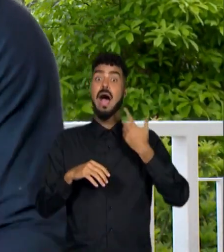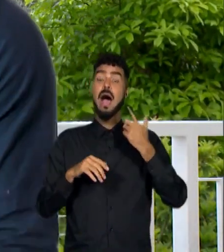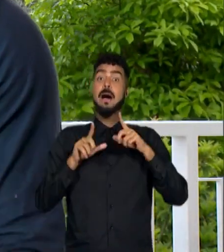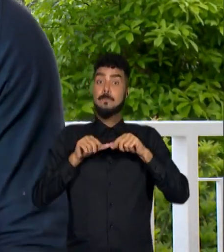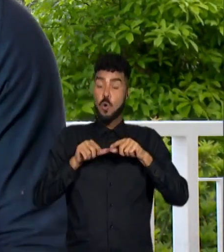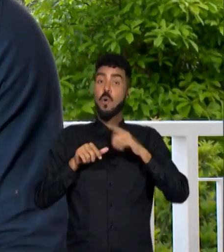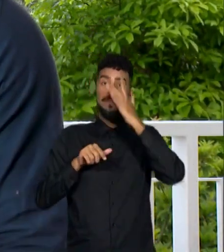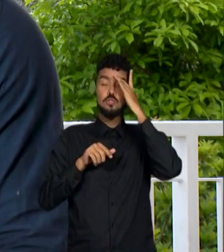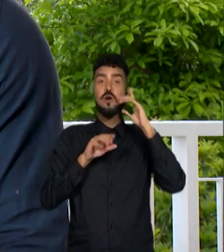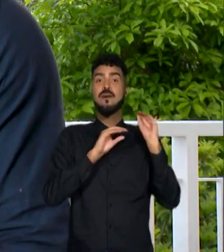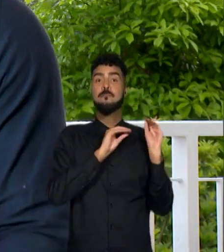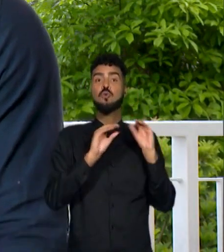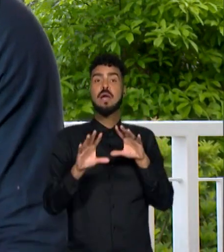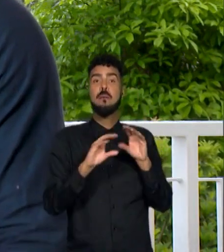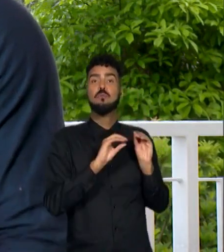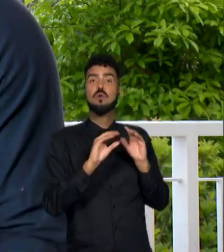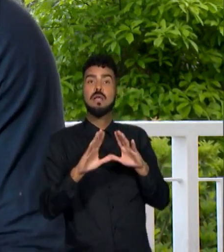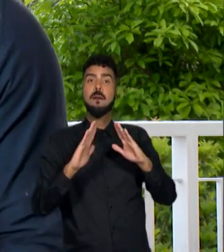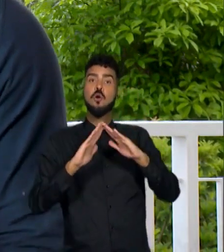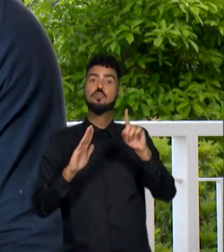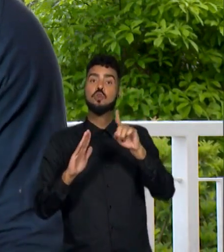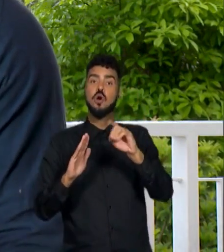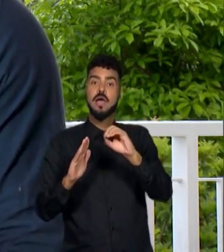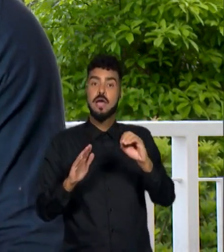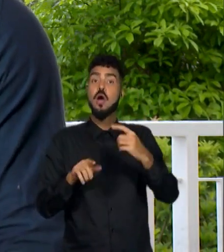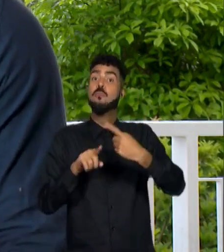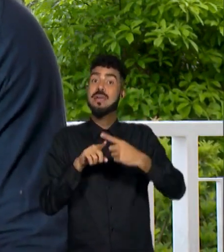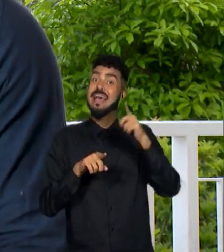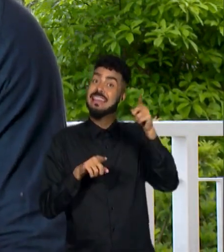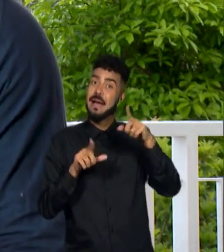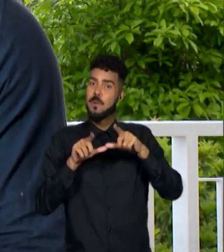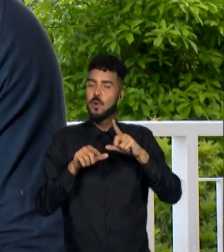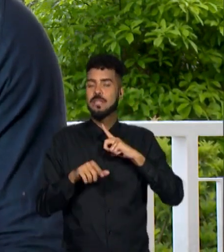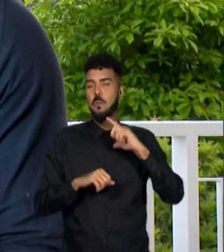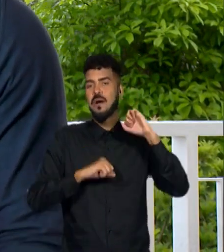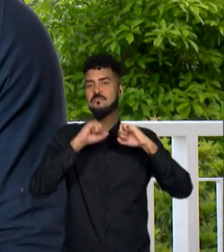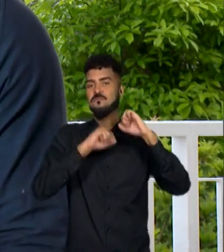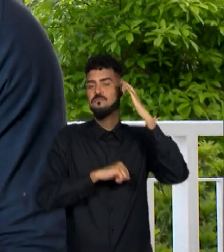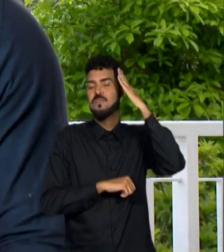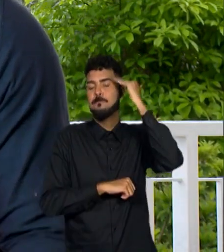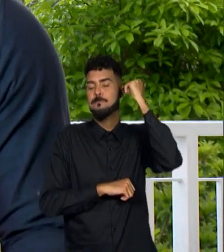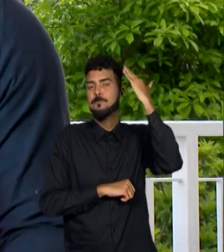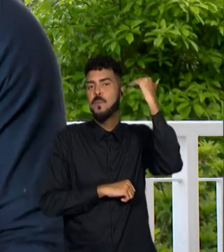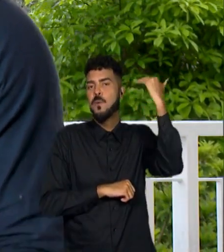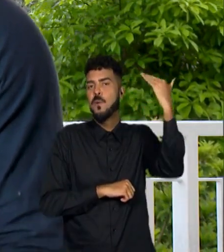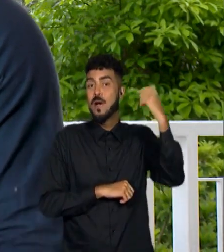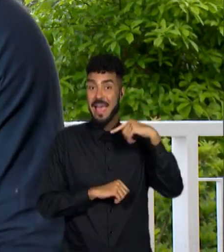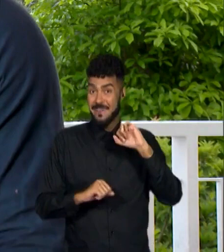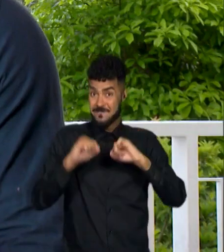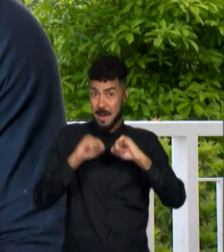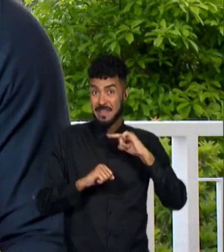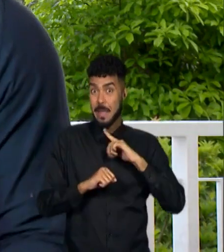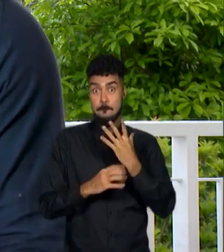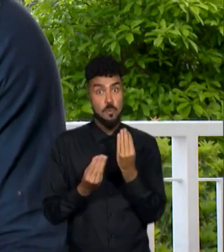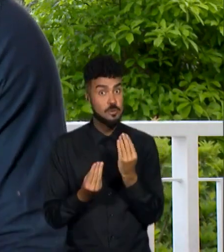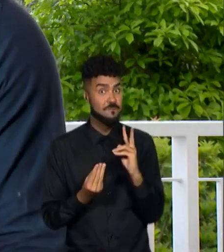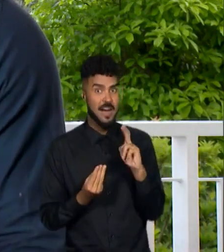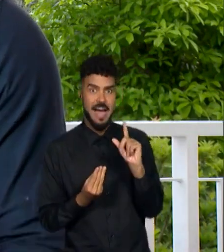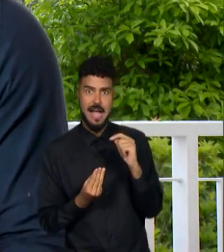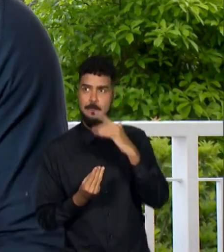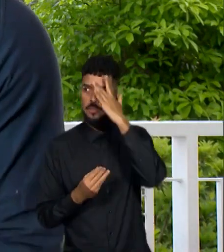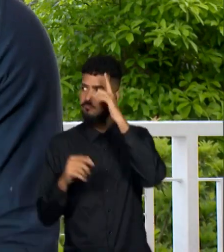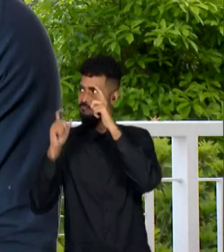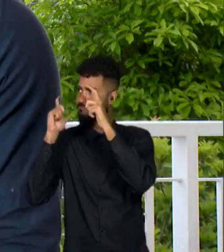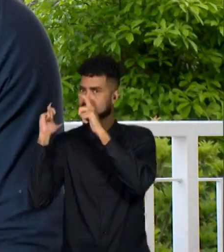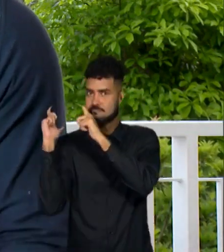buscar moradias na Zona Oeste. Por quê? Porque o Bangu tem uma fábrica muito famosa. Uma fábrica que emprega muita gente e que atrai pessoas.